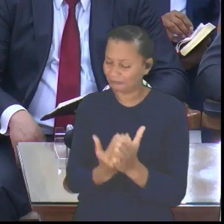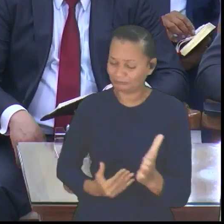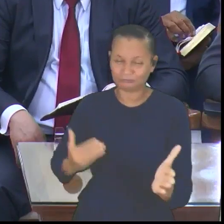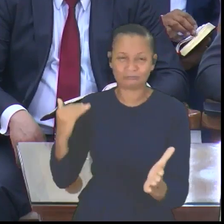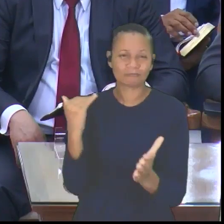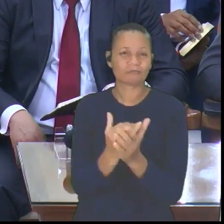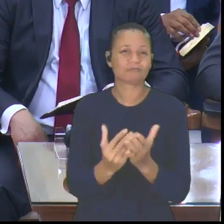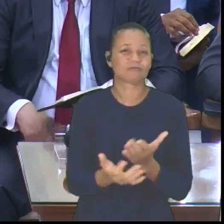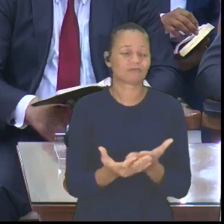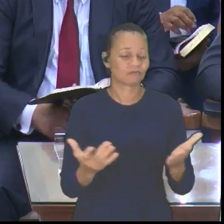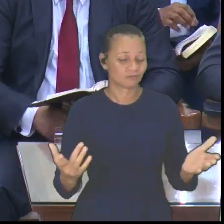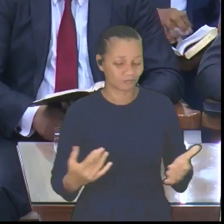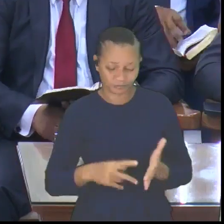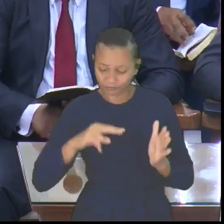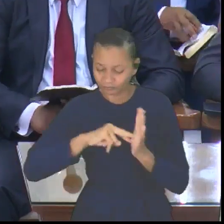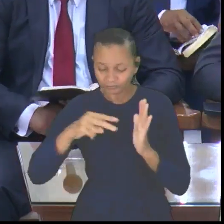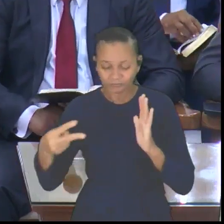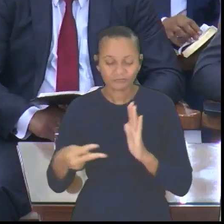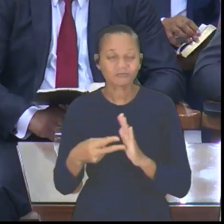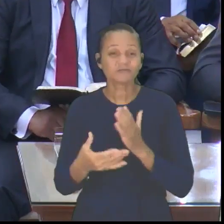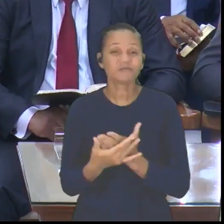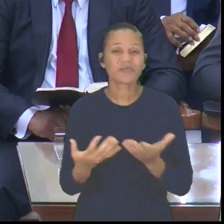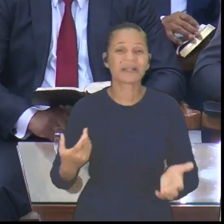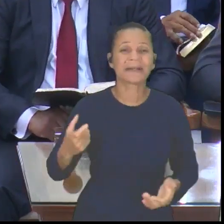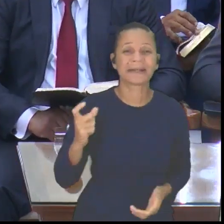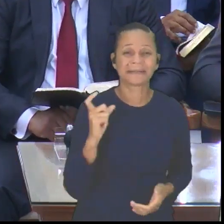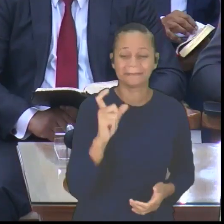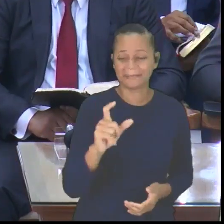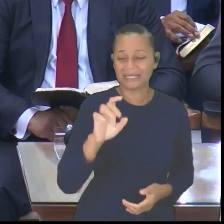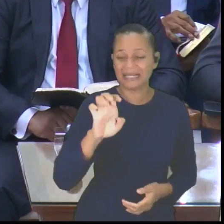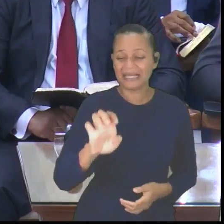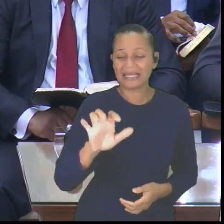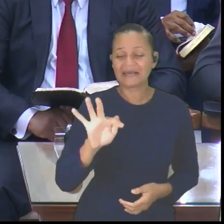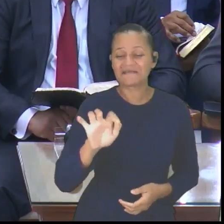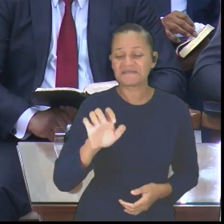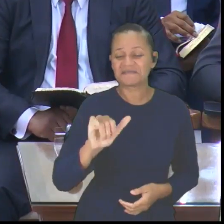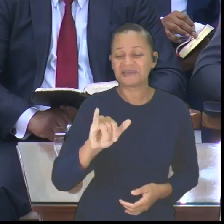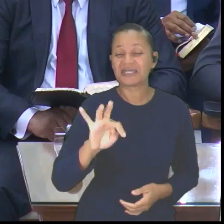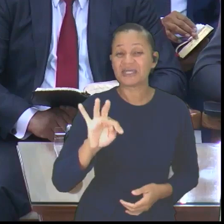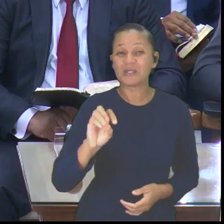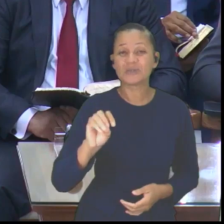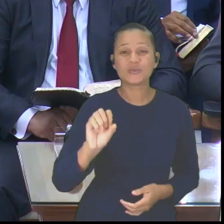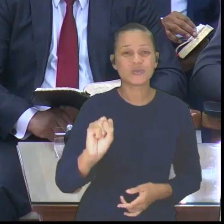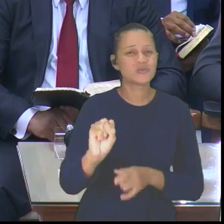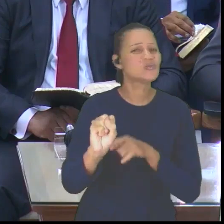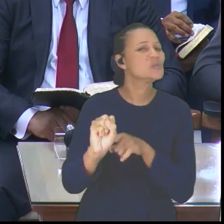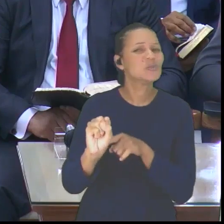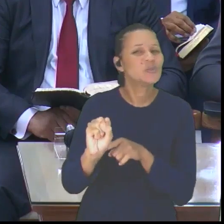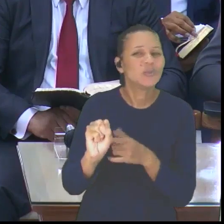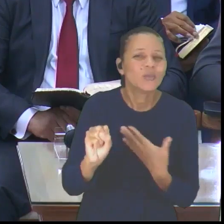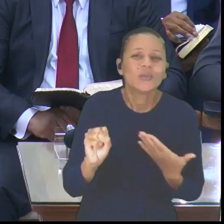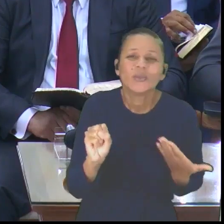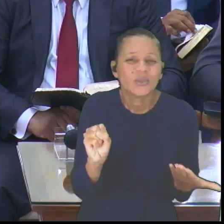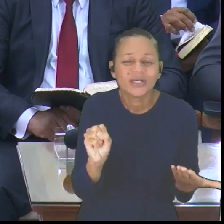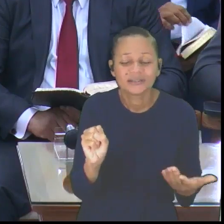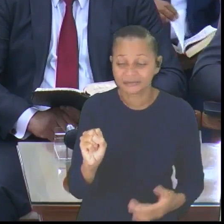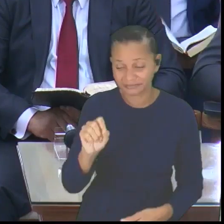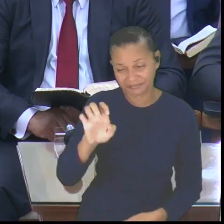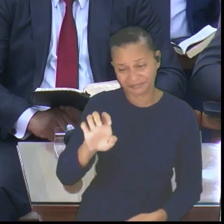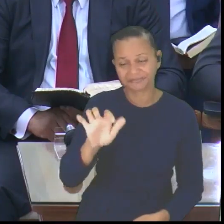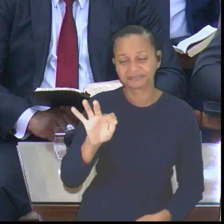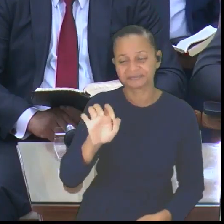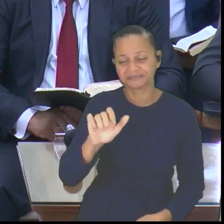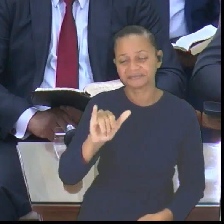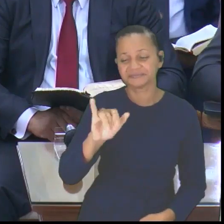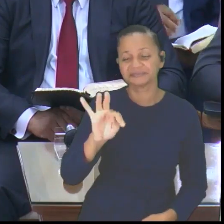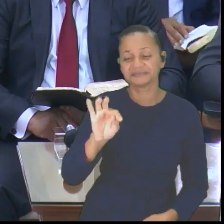fui olhar o que significa esta palavra efeitos. A palavra efeitos, ela